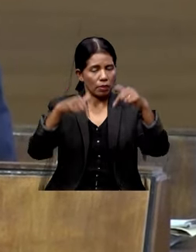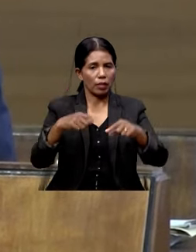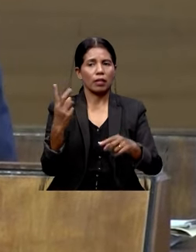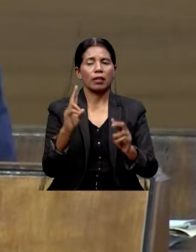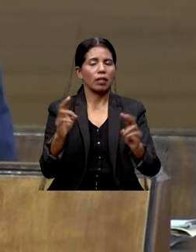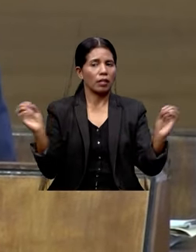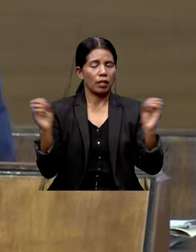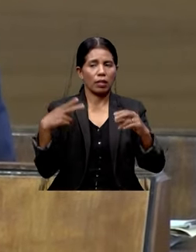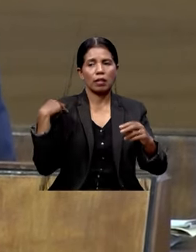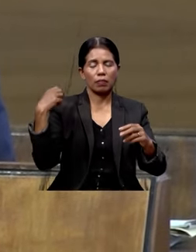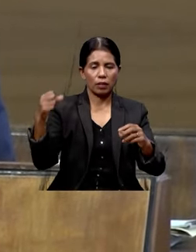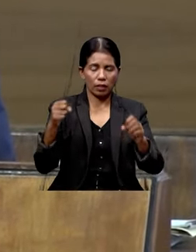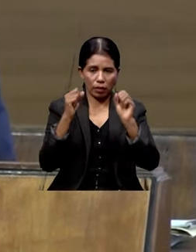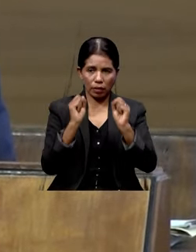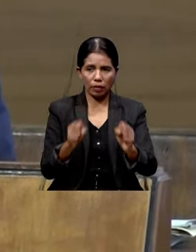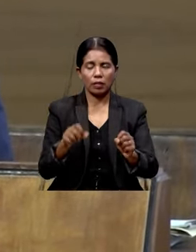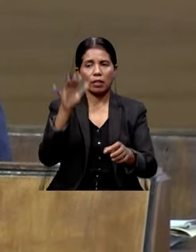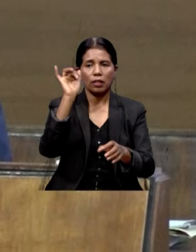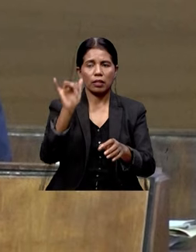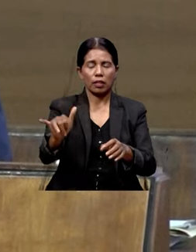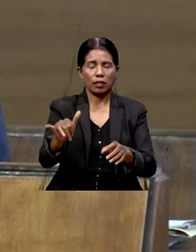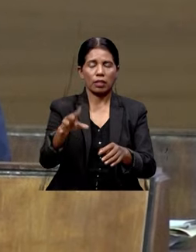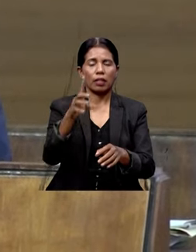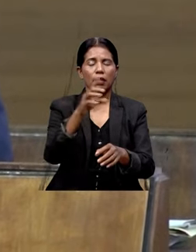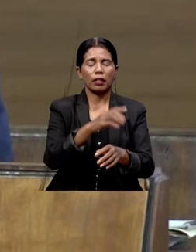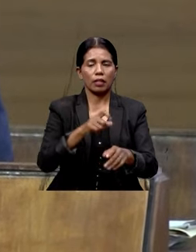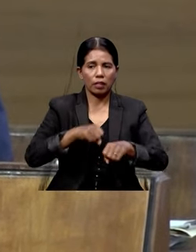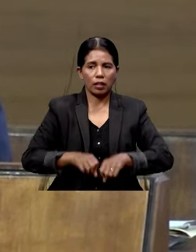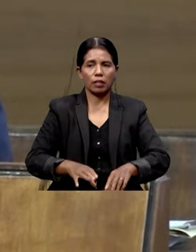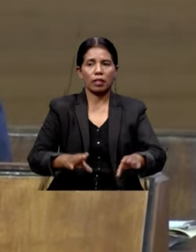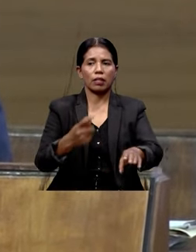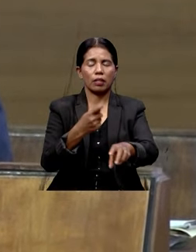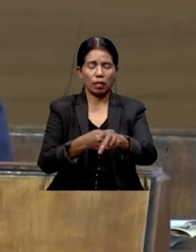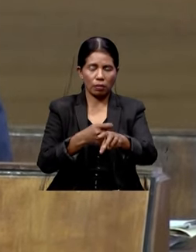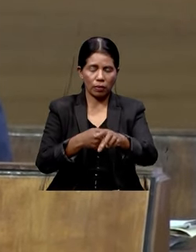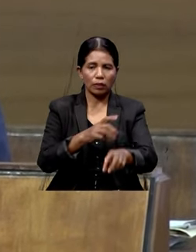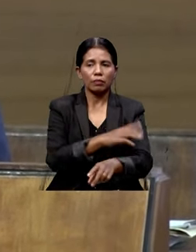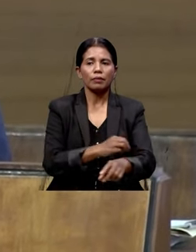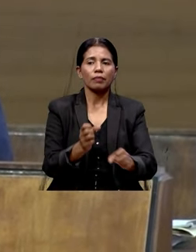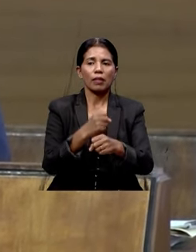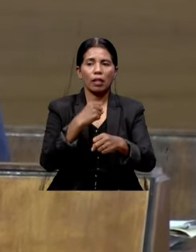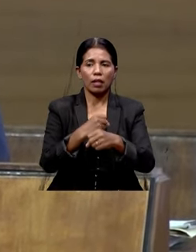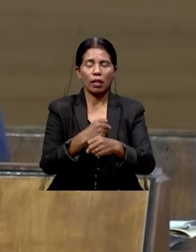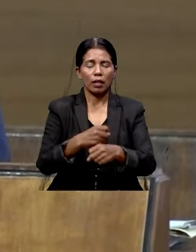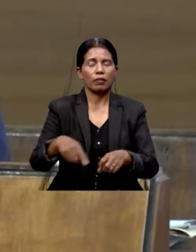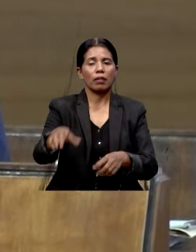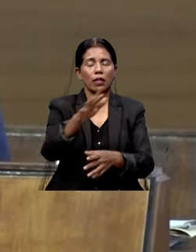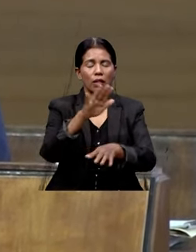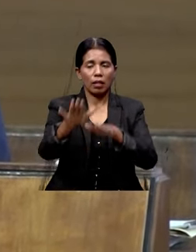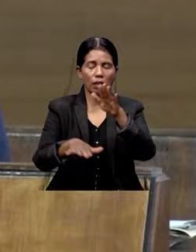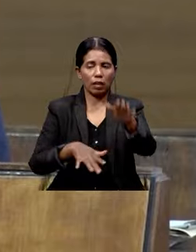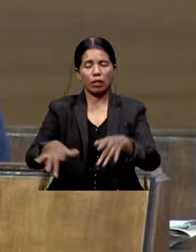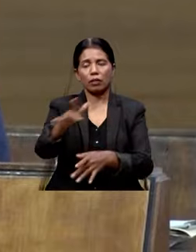Nia lai ekbit para atubele, hela ia tassilara, o tempo para halo patrulhamento, para halo vigilância para